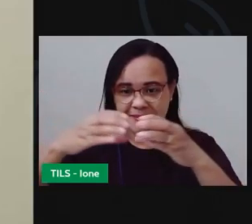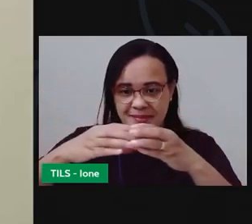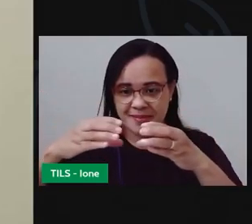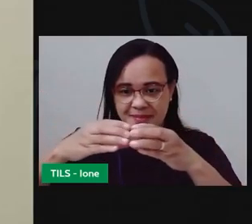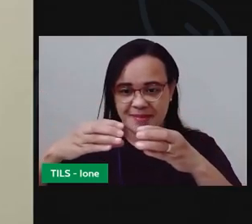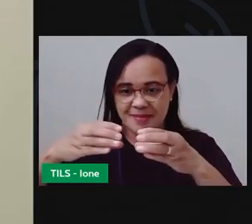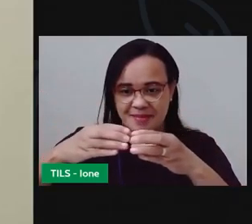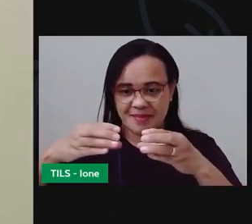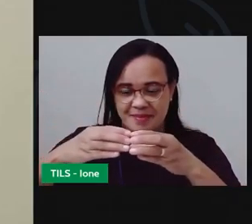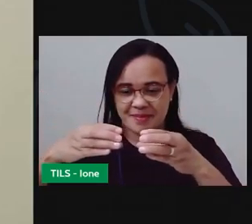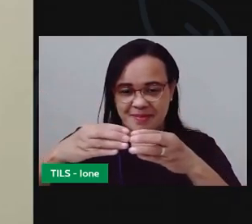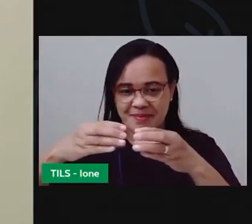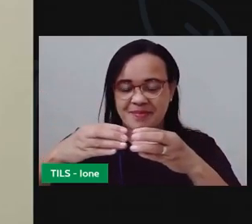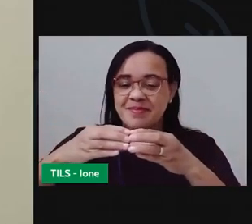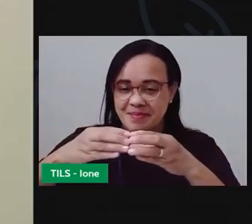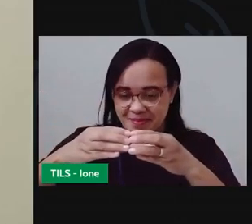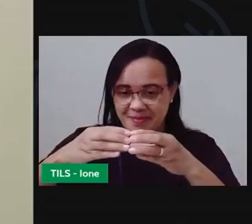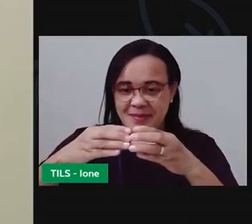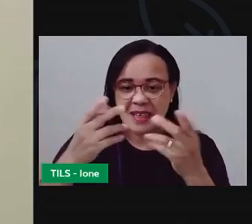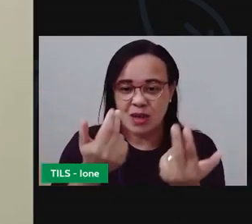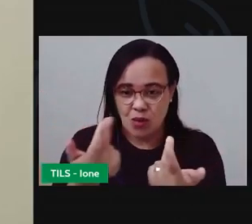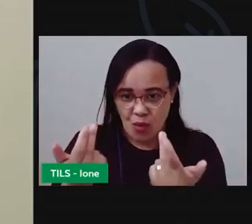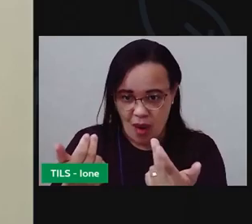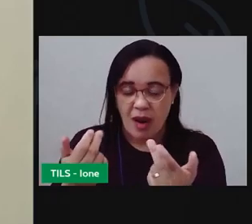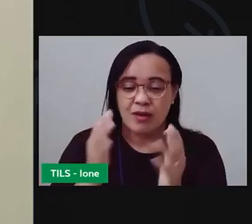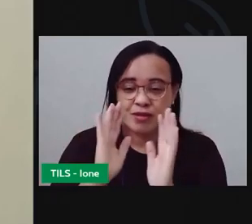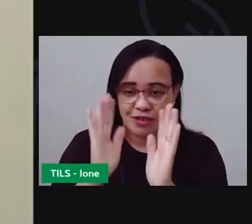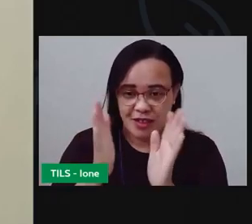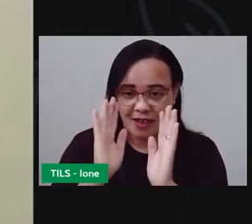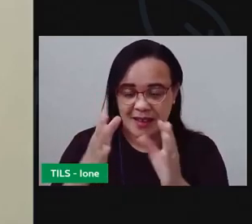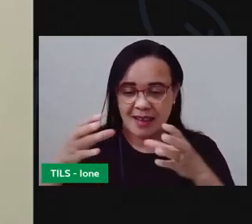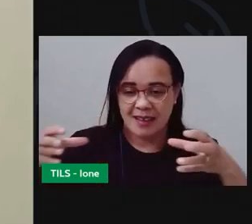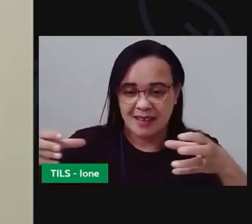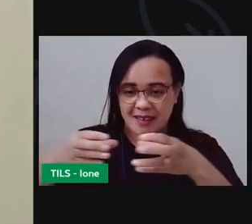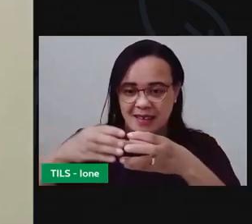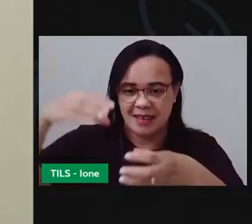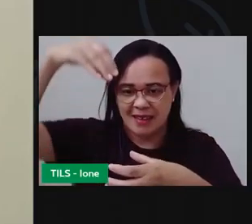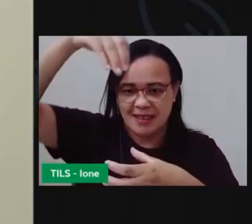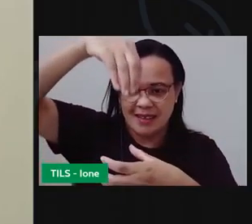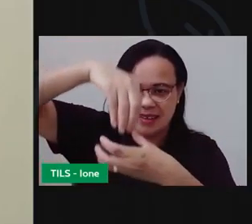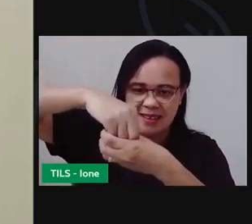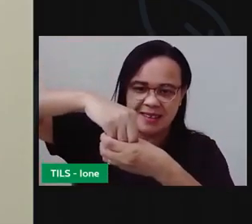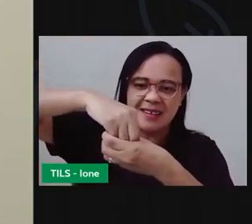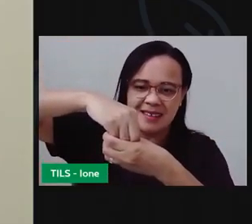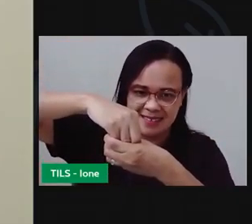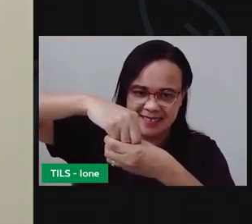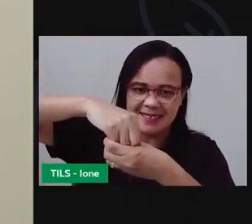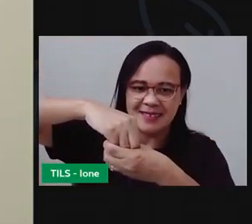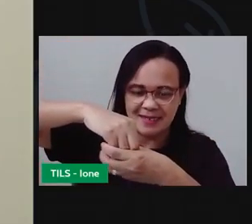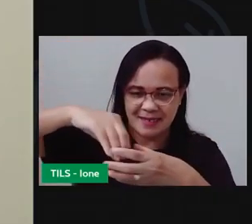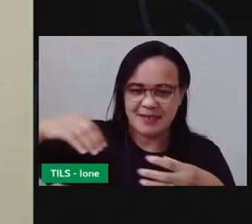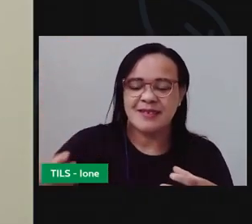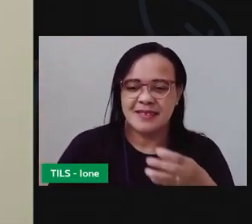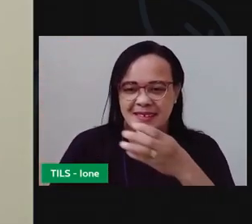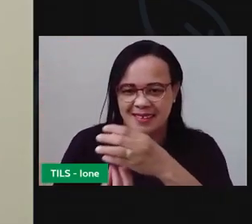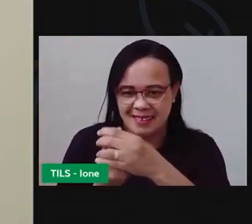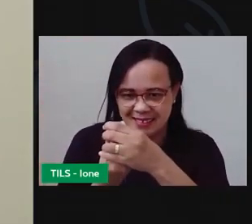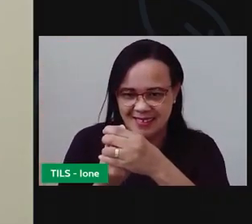pegar as partes da garrafa que cortamos e vamos juntar, que ela fique assim, ó, uma dentro da